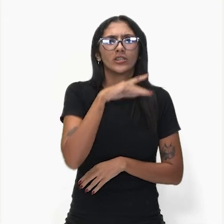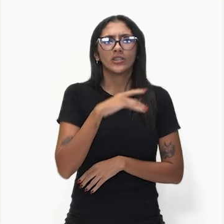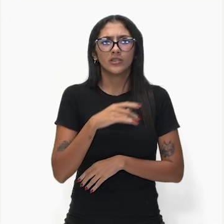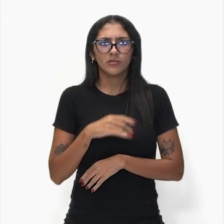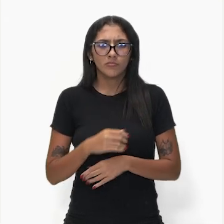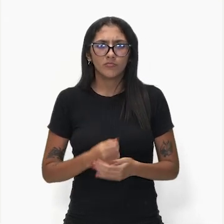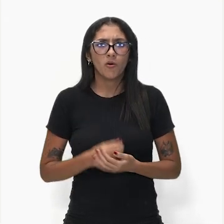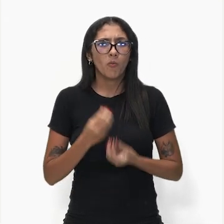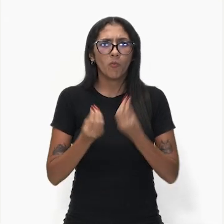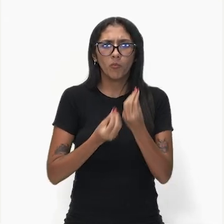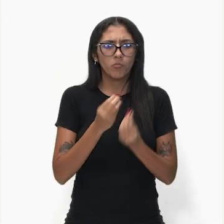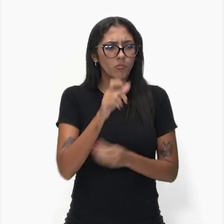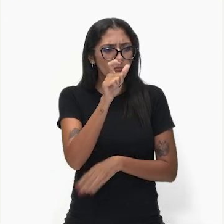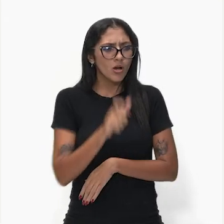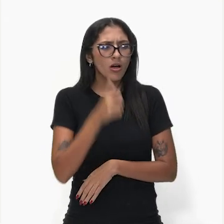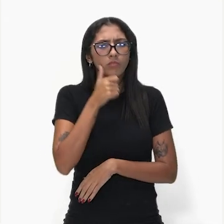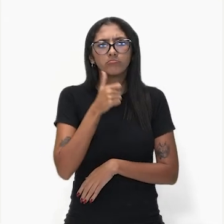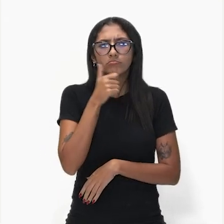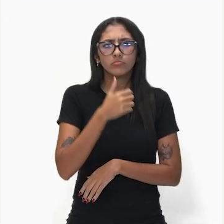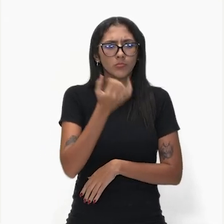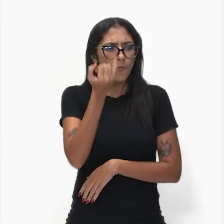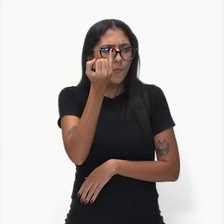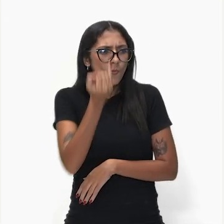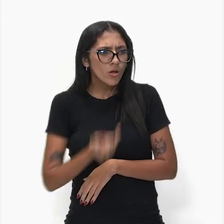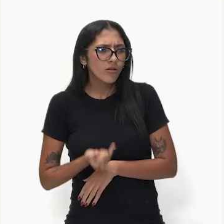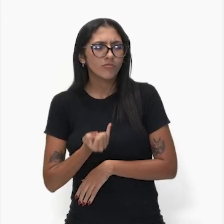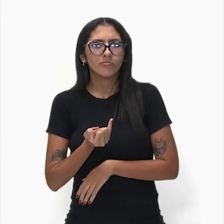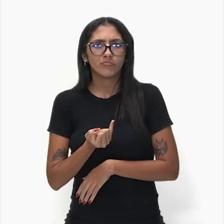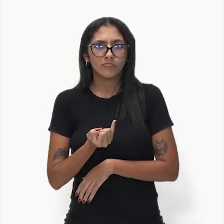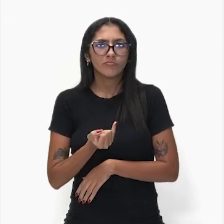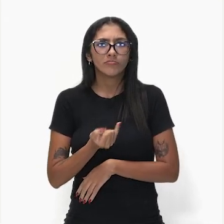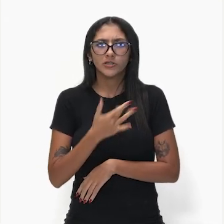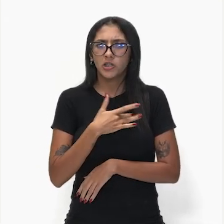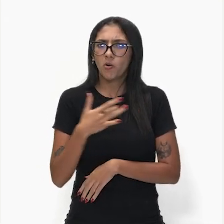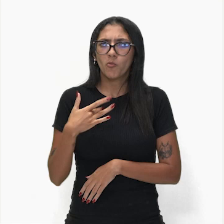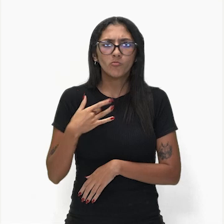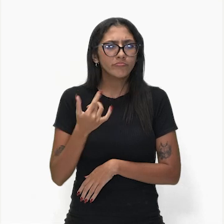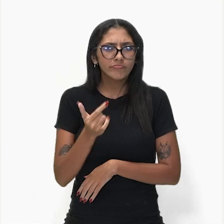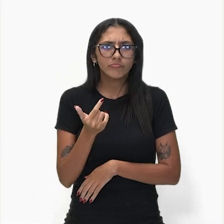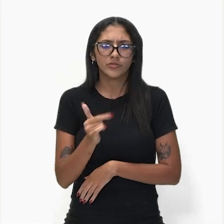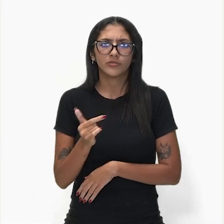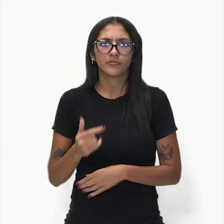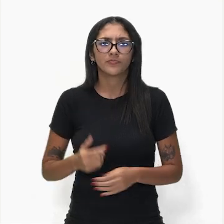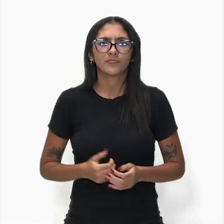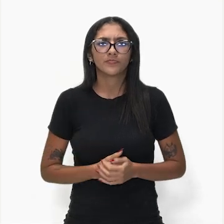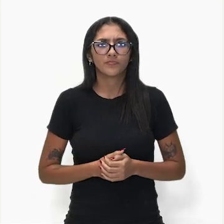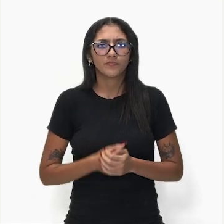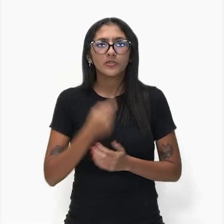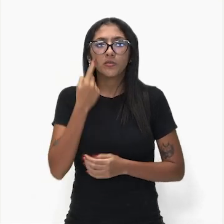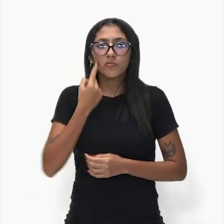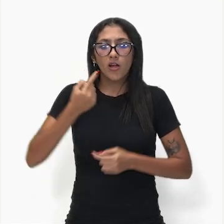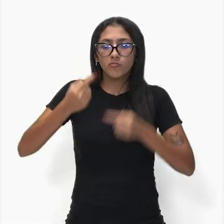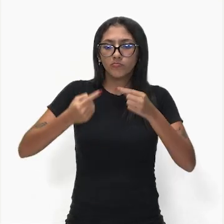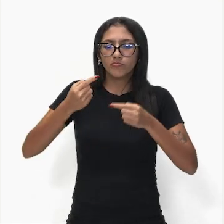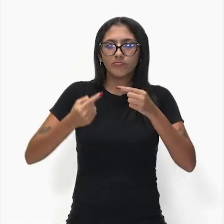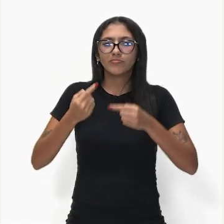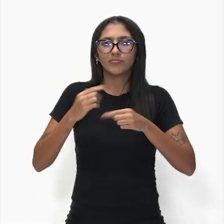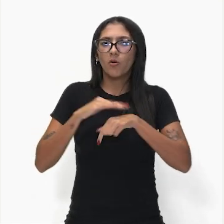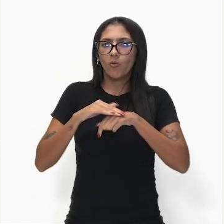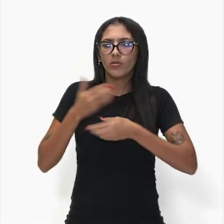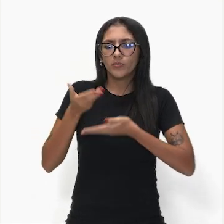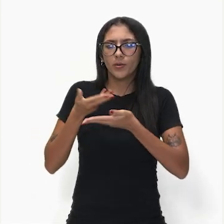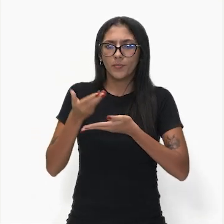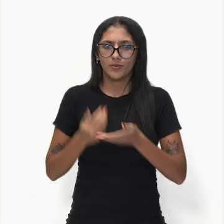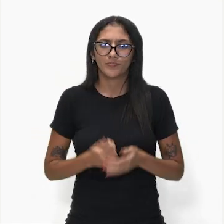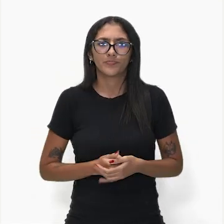saúde também que estava crítico nessa situação, ok? E olha só, o diálogo entre as personagens. Ó, a